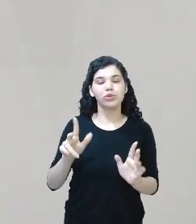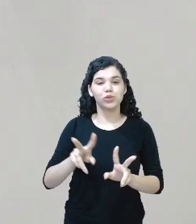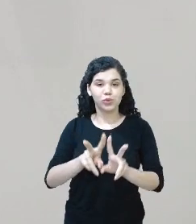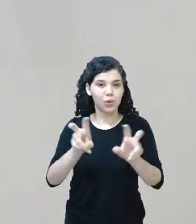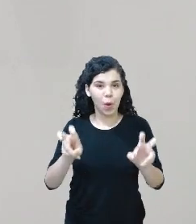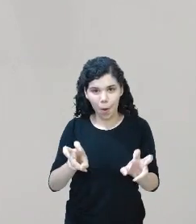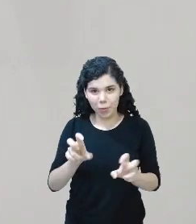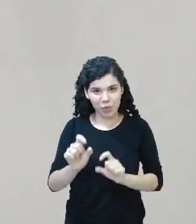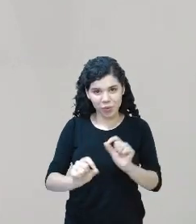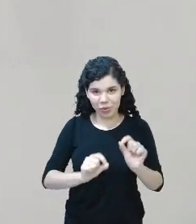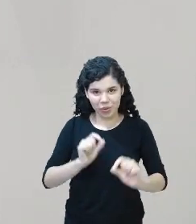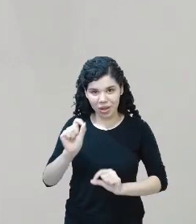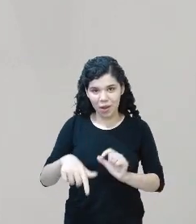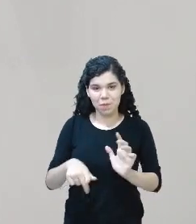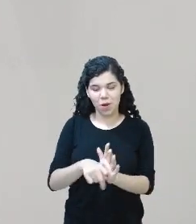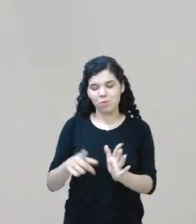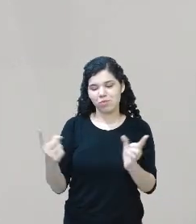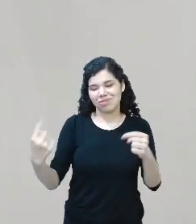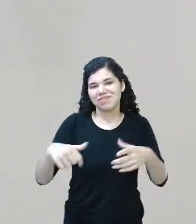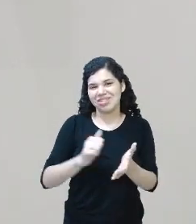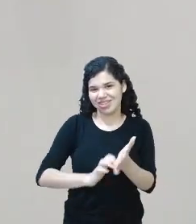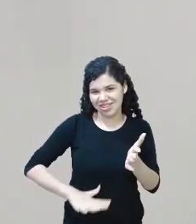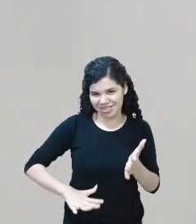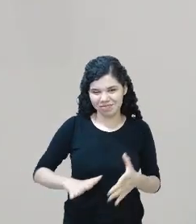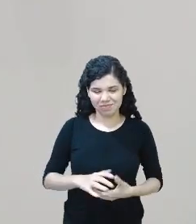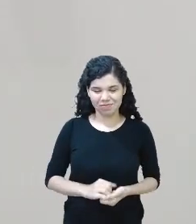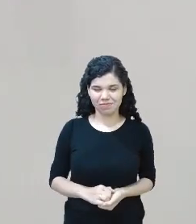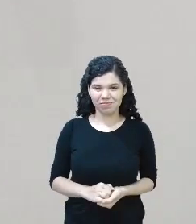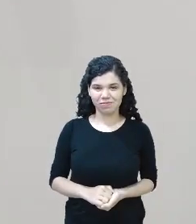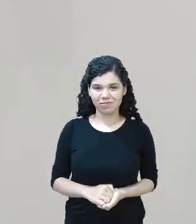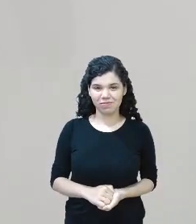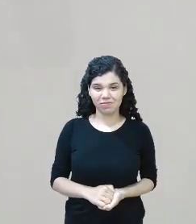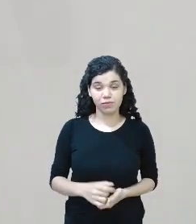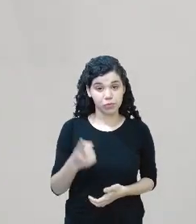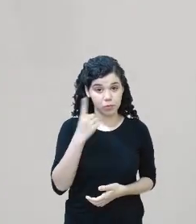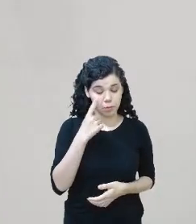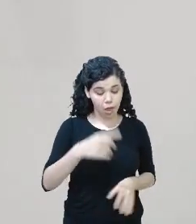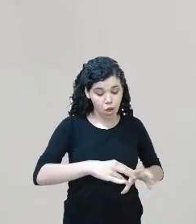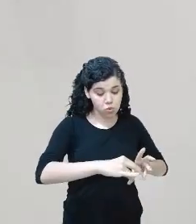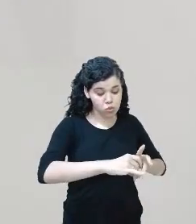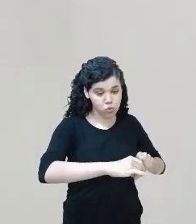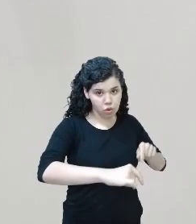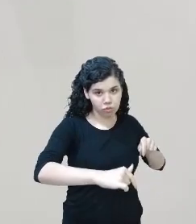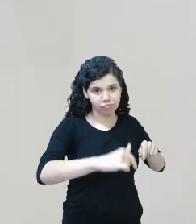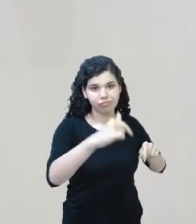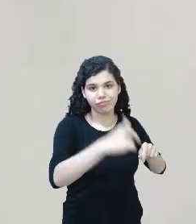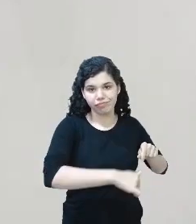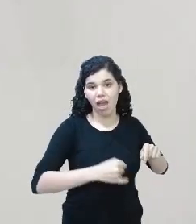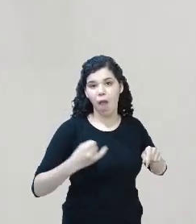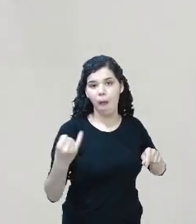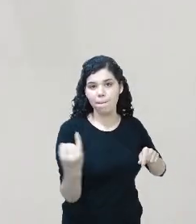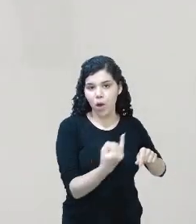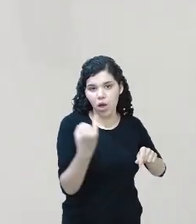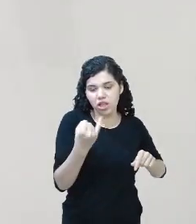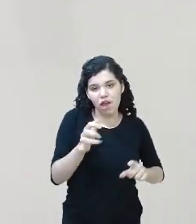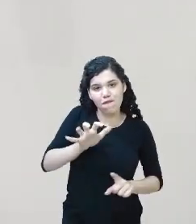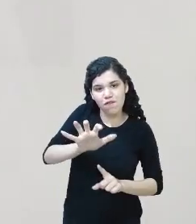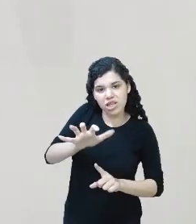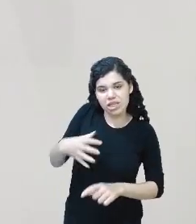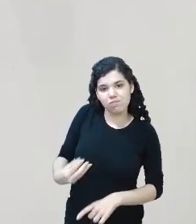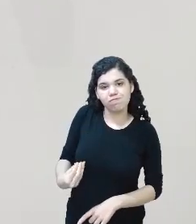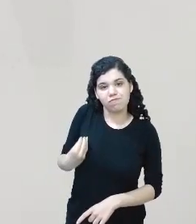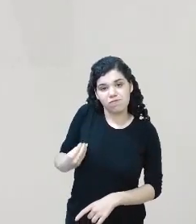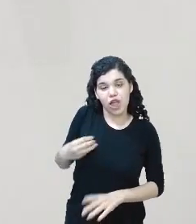e já conhecido desafio, tá? O solo, ele é importante para todos os seres vivos. Na